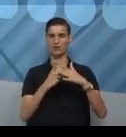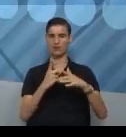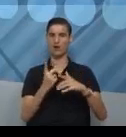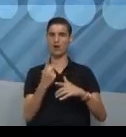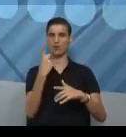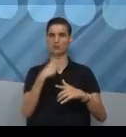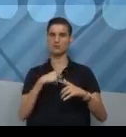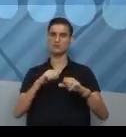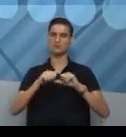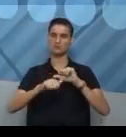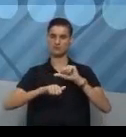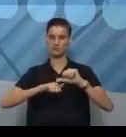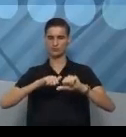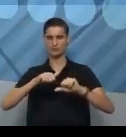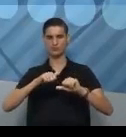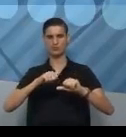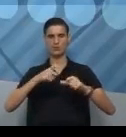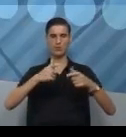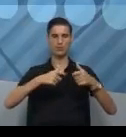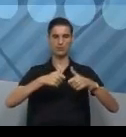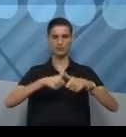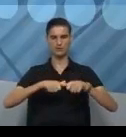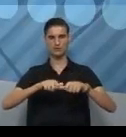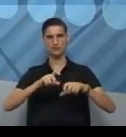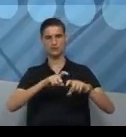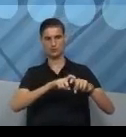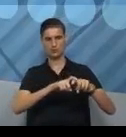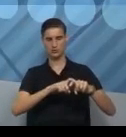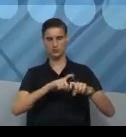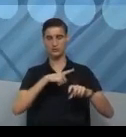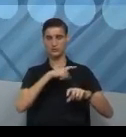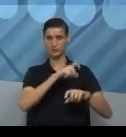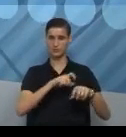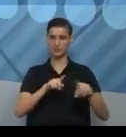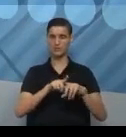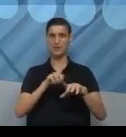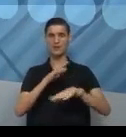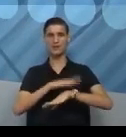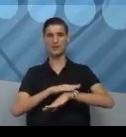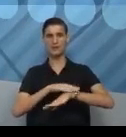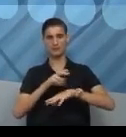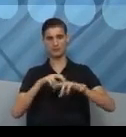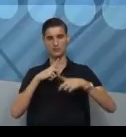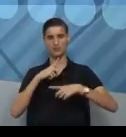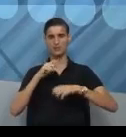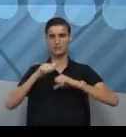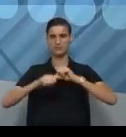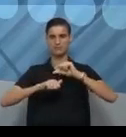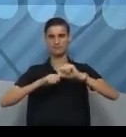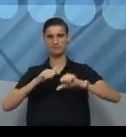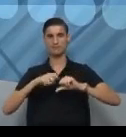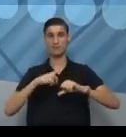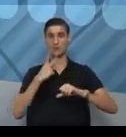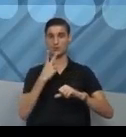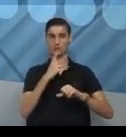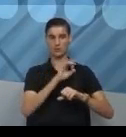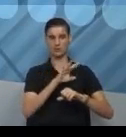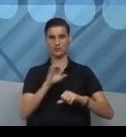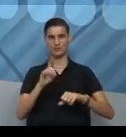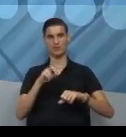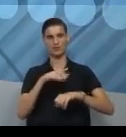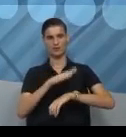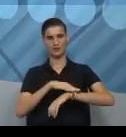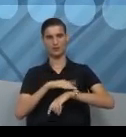vai variar, dependendo da posição do x e dependendo do tempo também. Tá vendo que nós estamos variando duas variáveis,